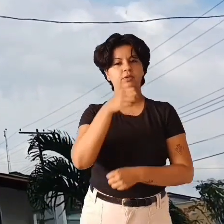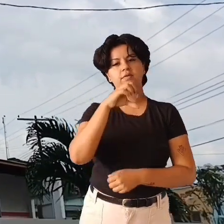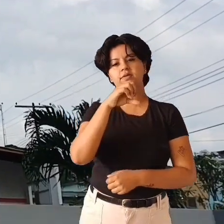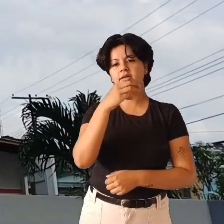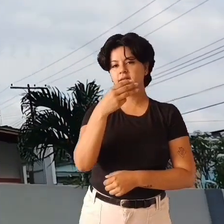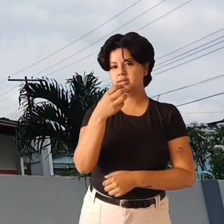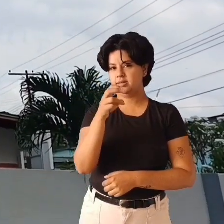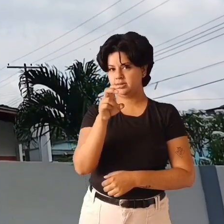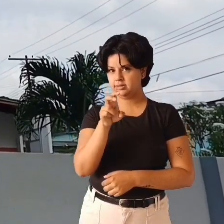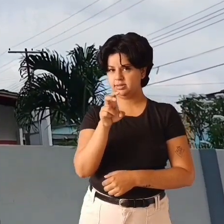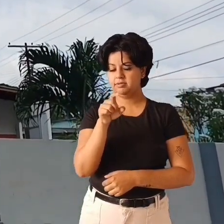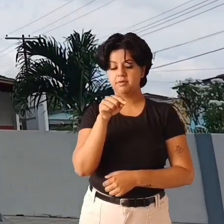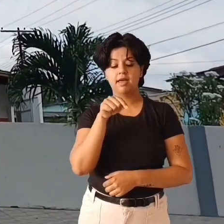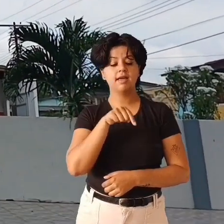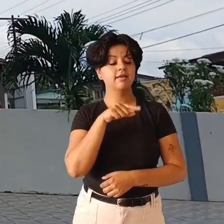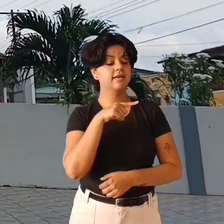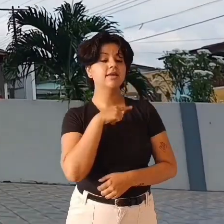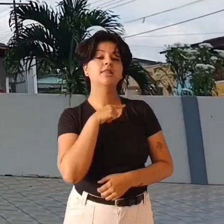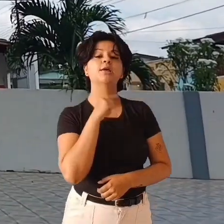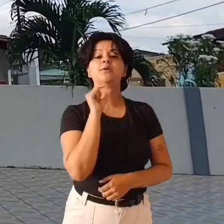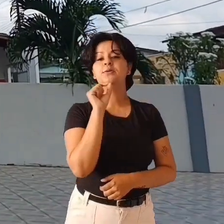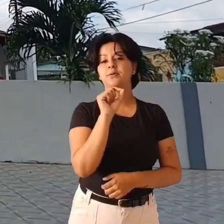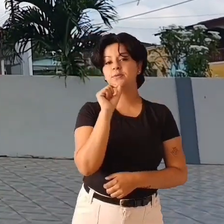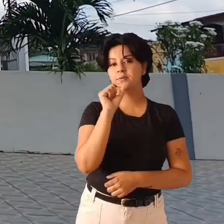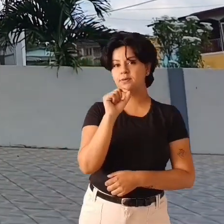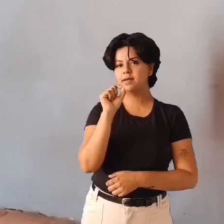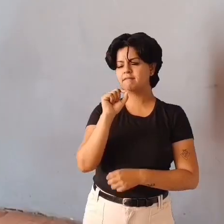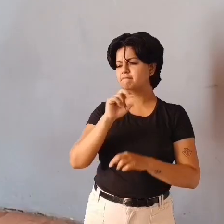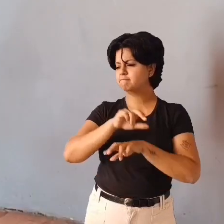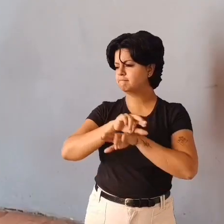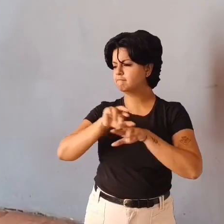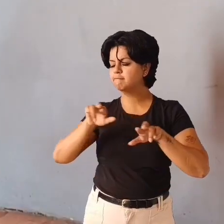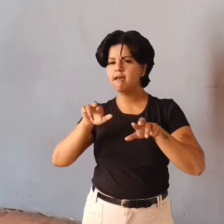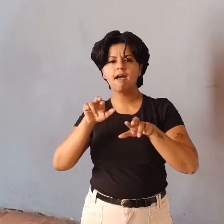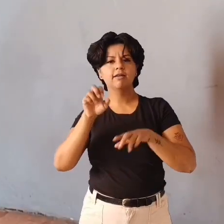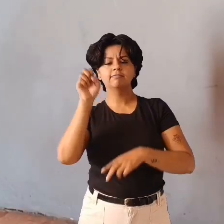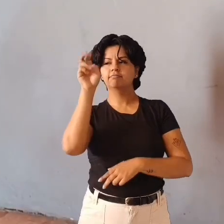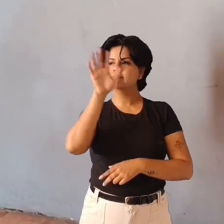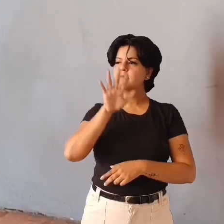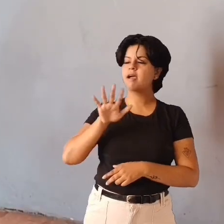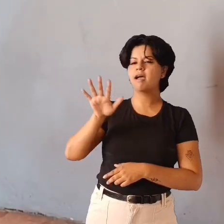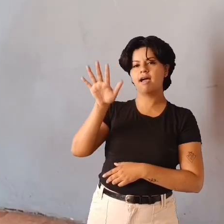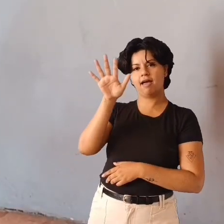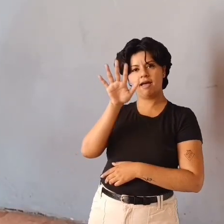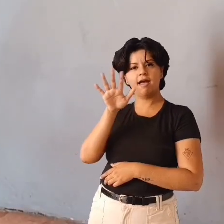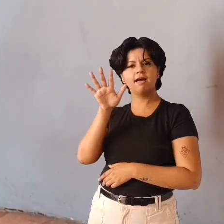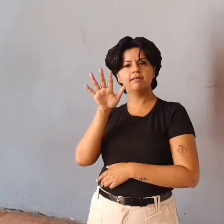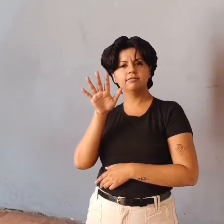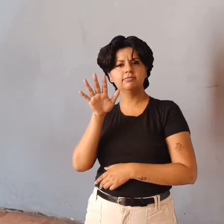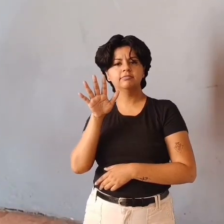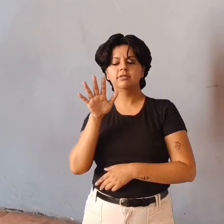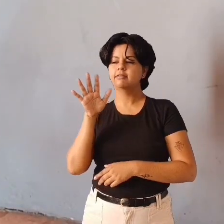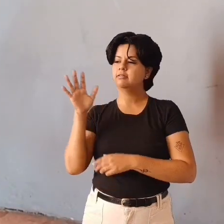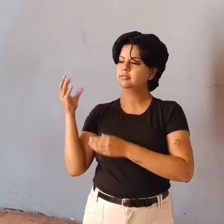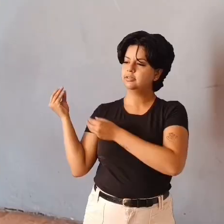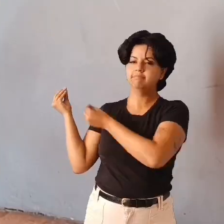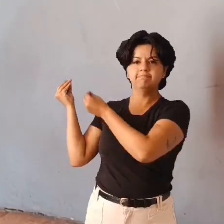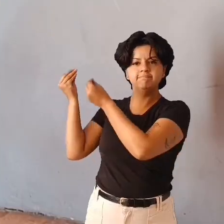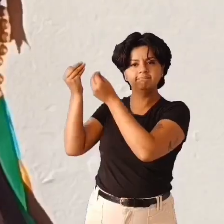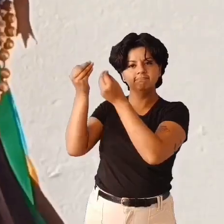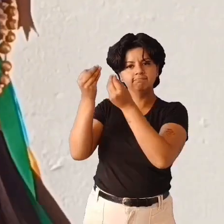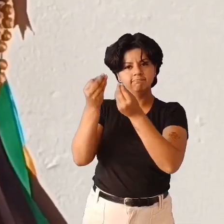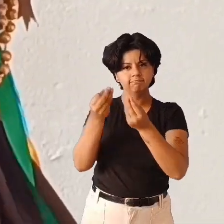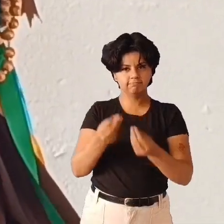e abriga um tesouro dos mazaganenses em artes sacras, imagens que vieram a maioria vieram da antiga